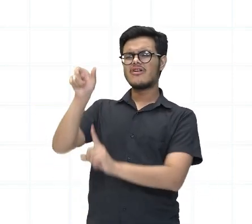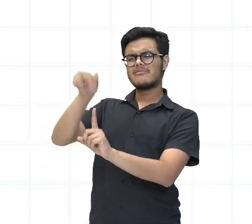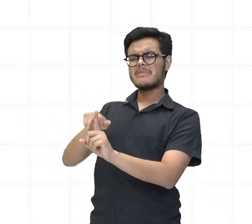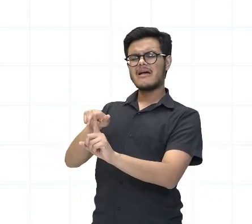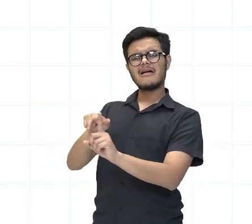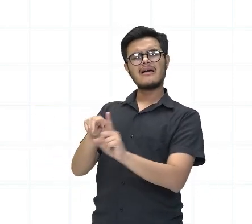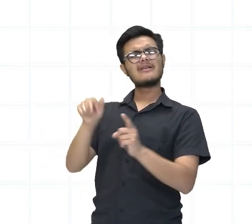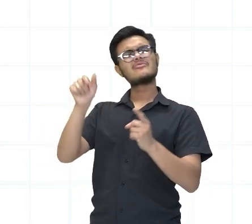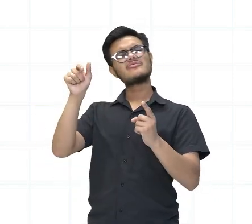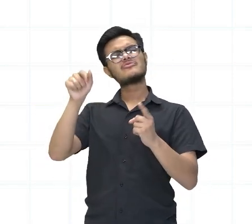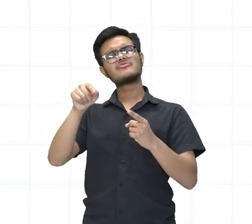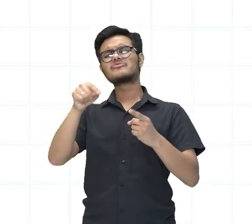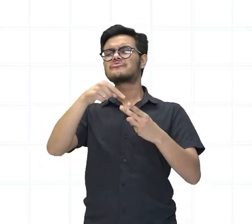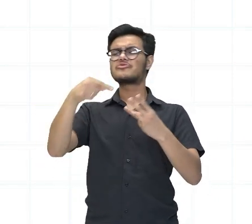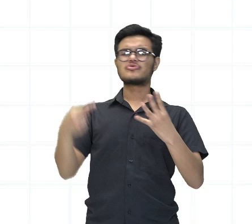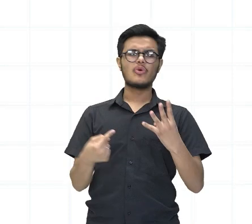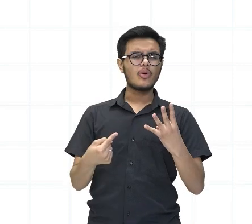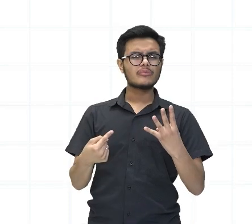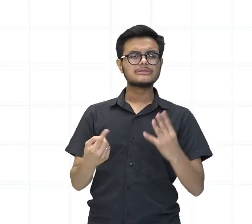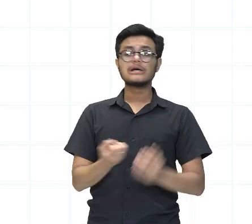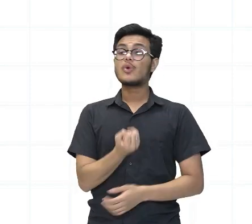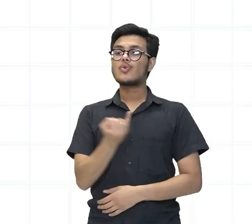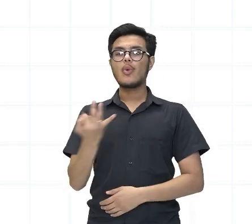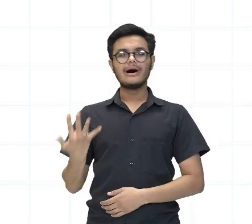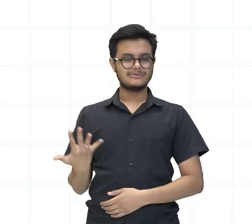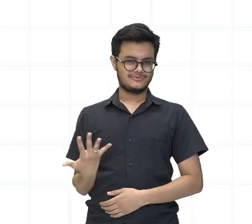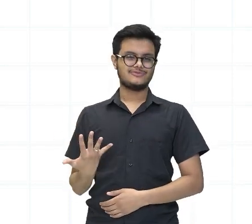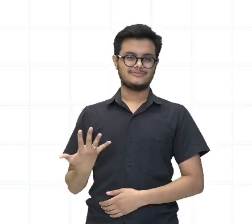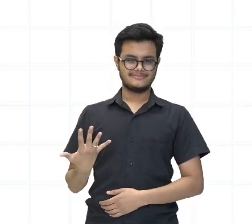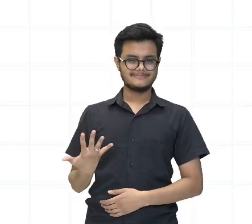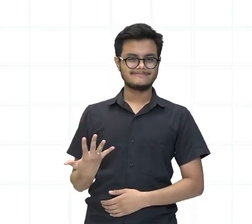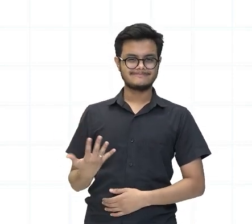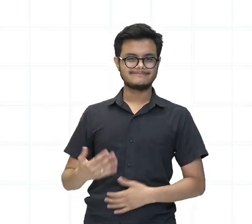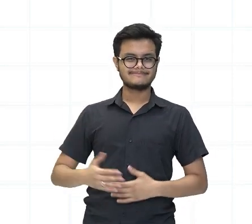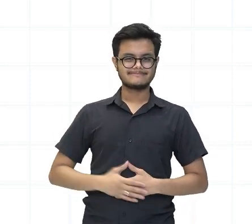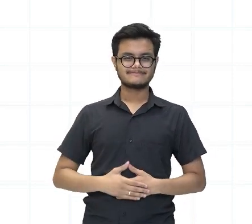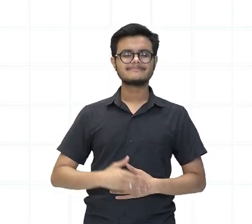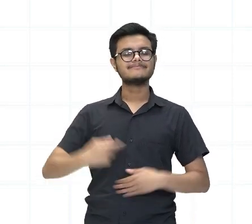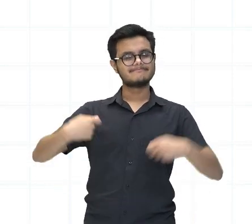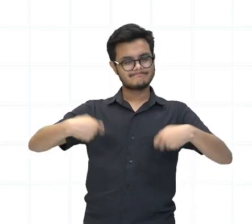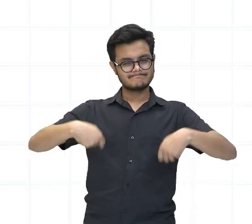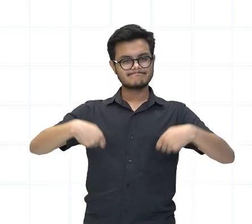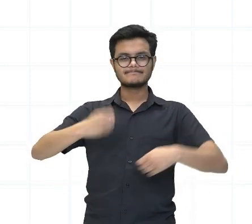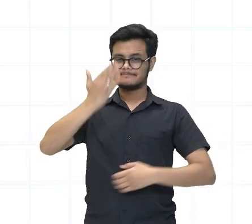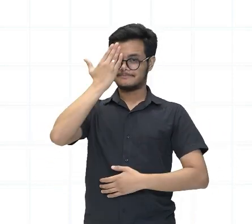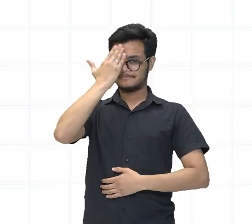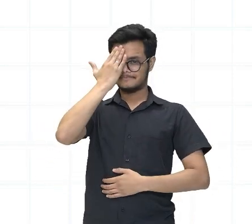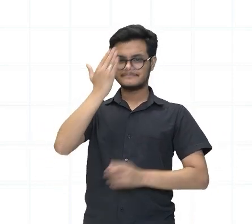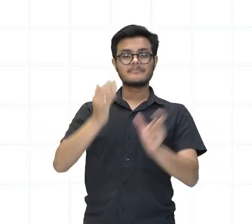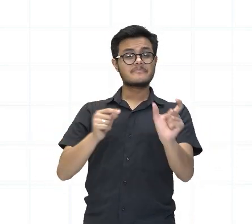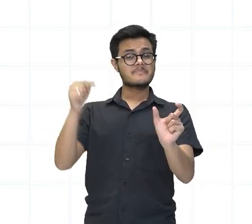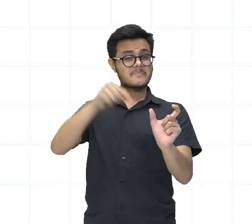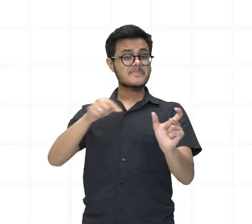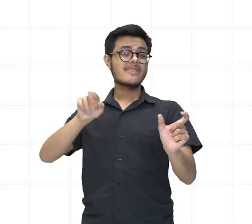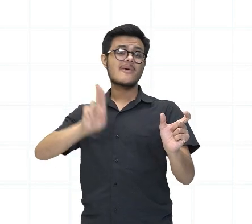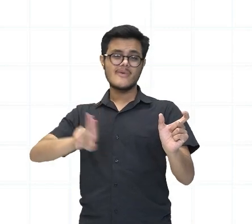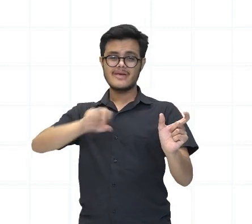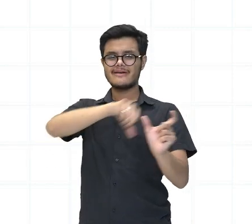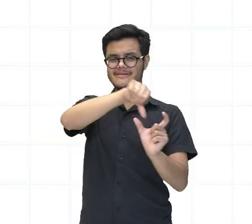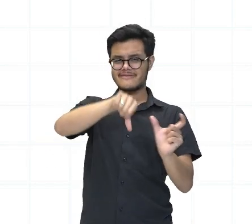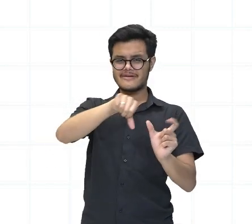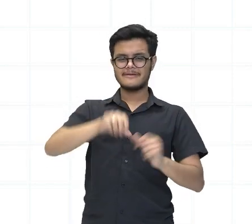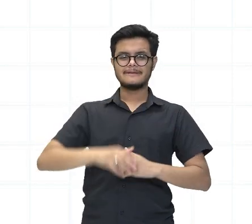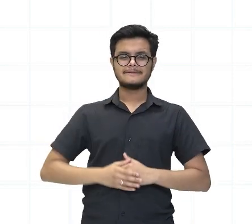ou se era mais de um, né? Se eram mais de um aí neste caso, não é? Pode avançar, por